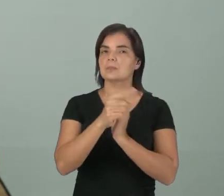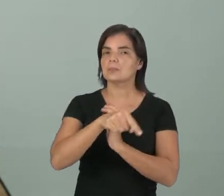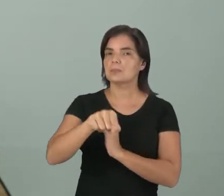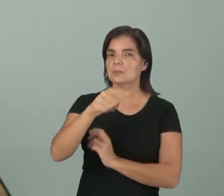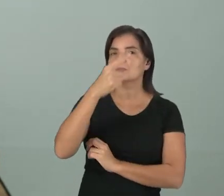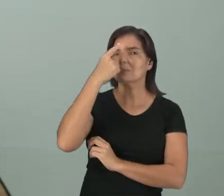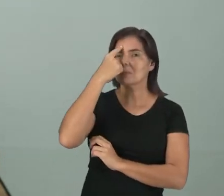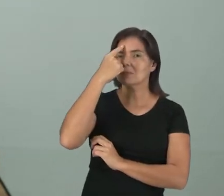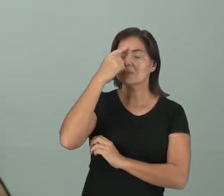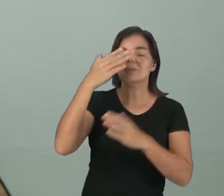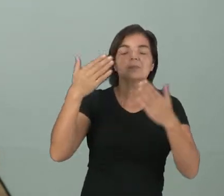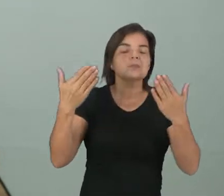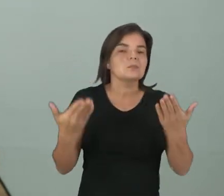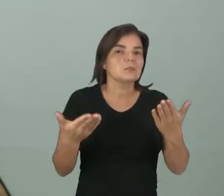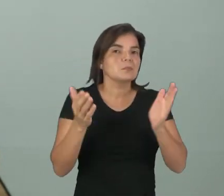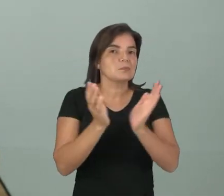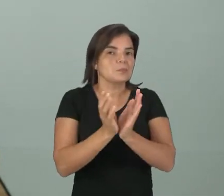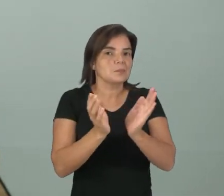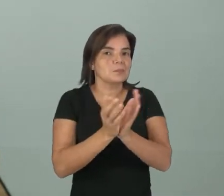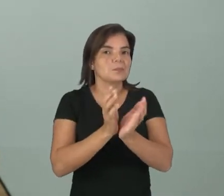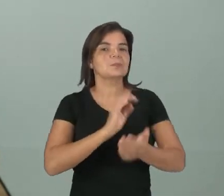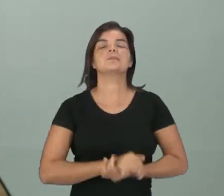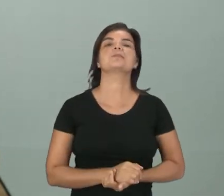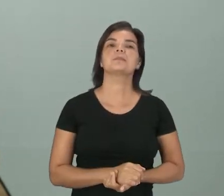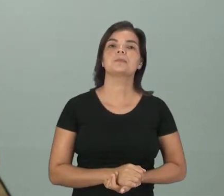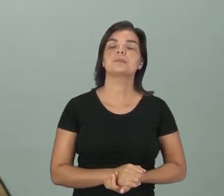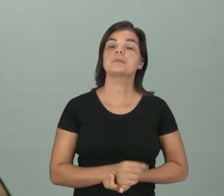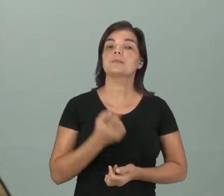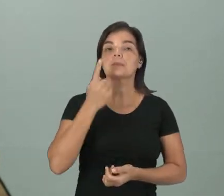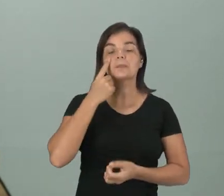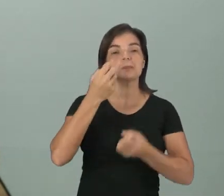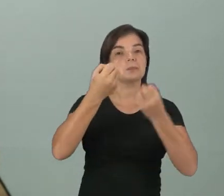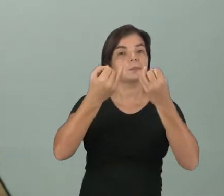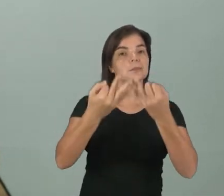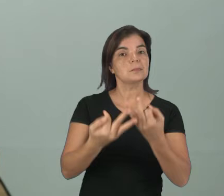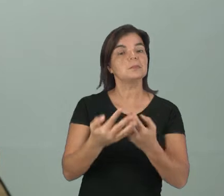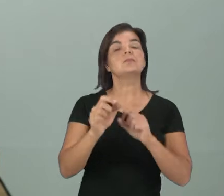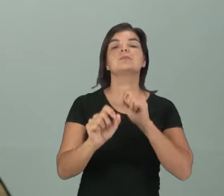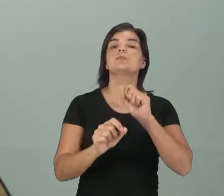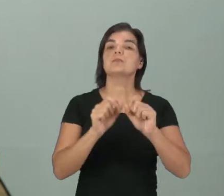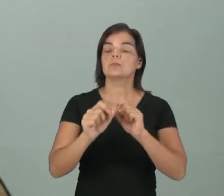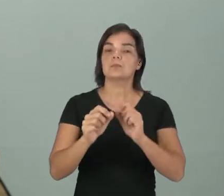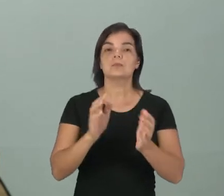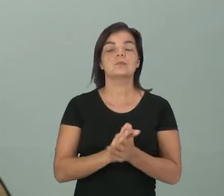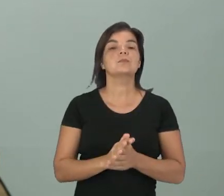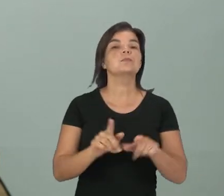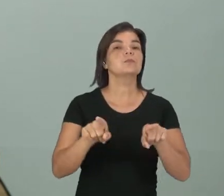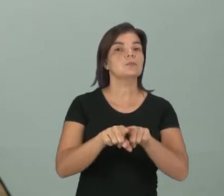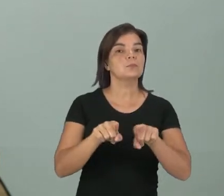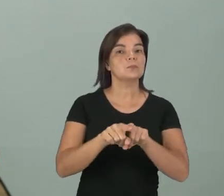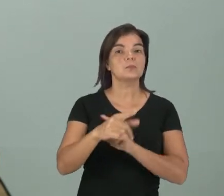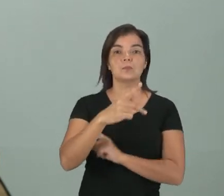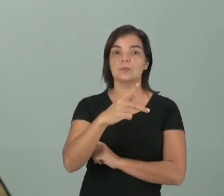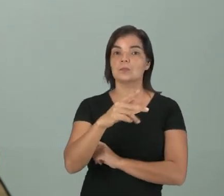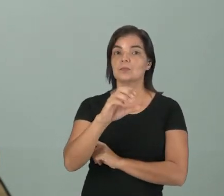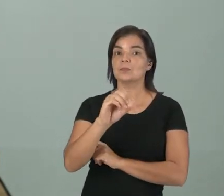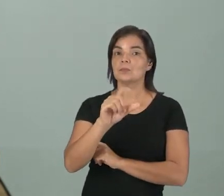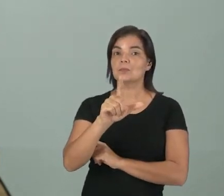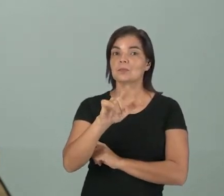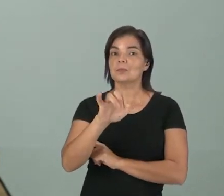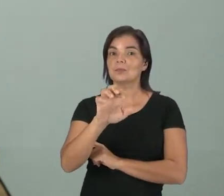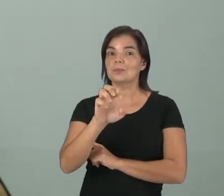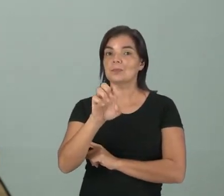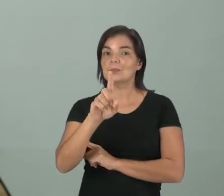Vocês conseguem se lembrar que grupos foram esses? Muito bem, nós estávamos estudando sobre os poliedros, isso mesmo. E